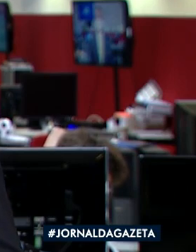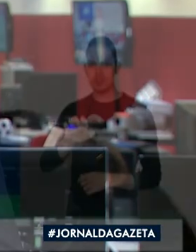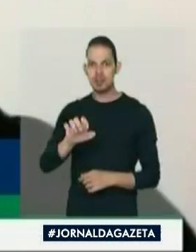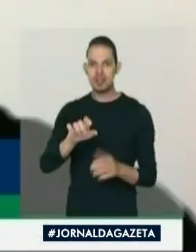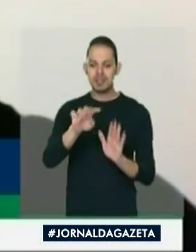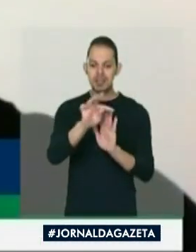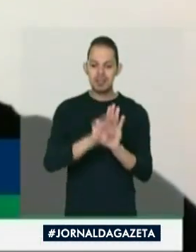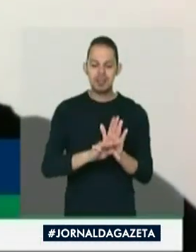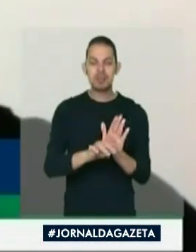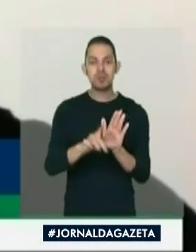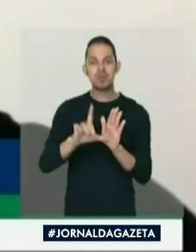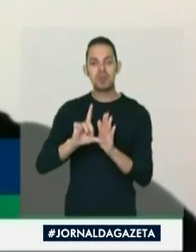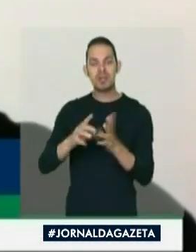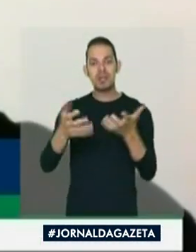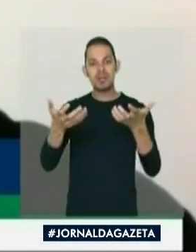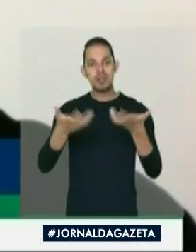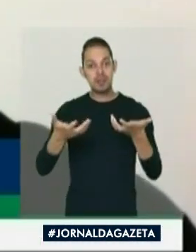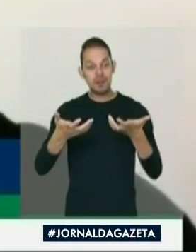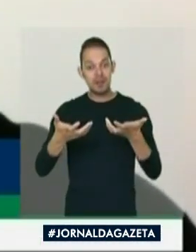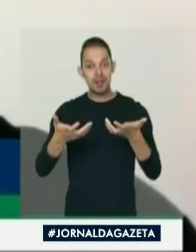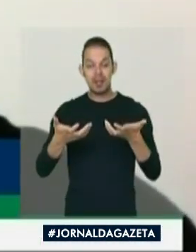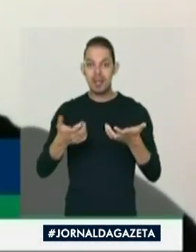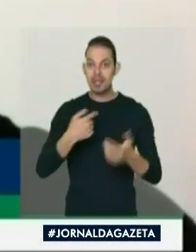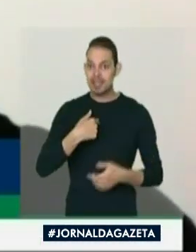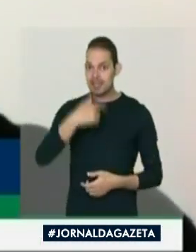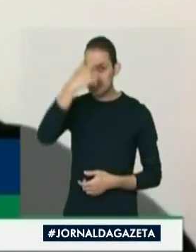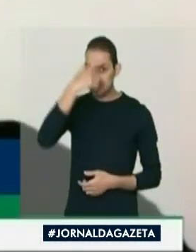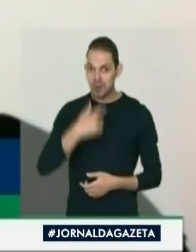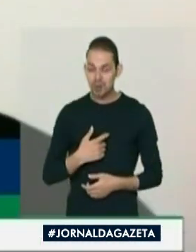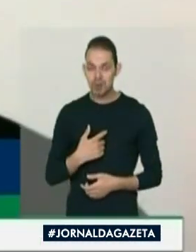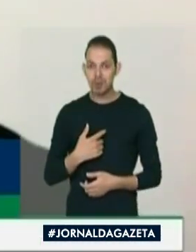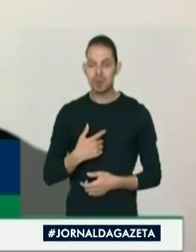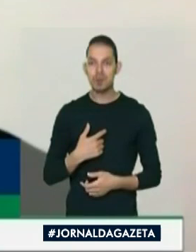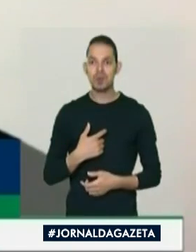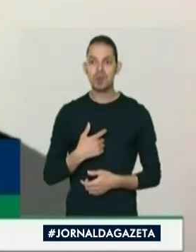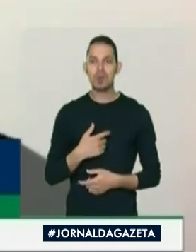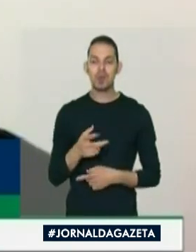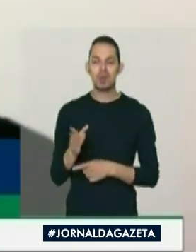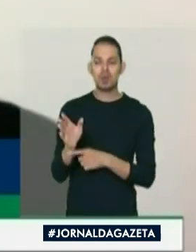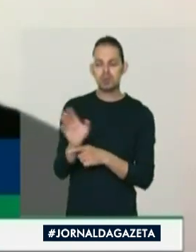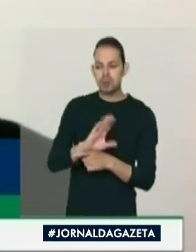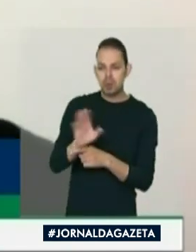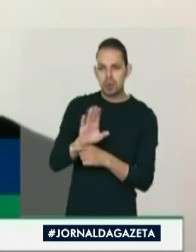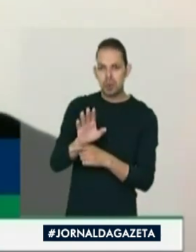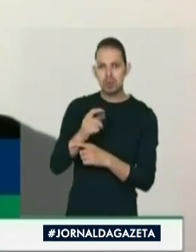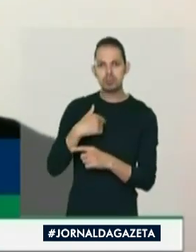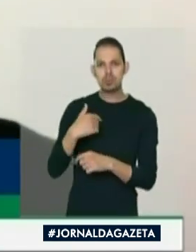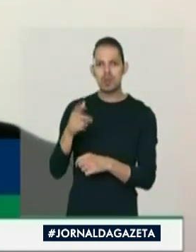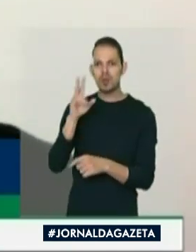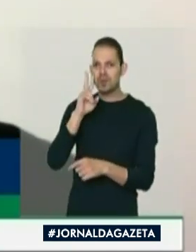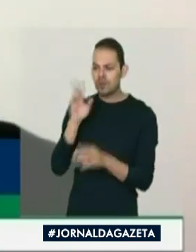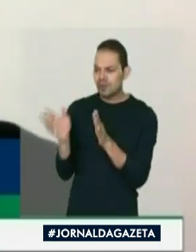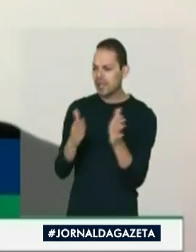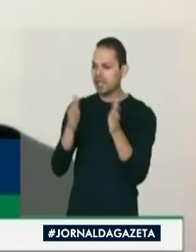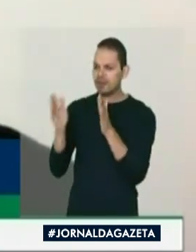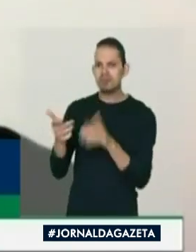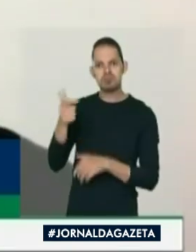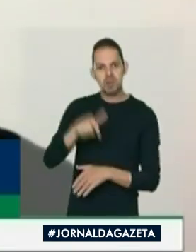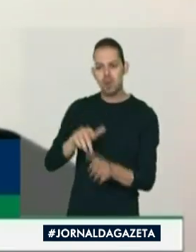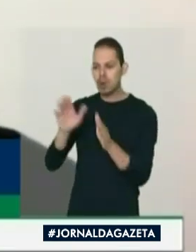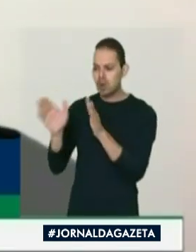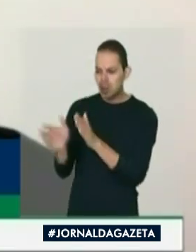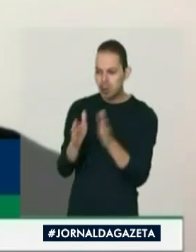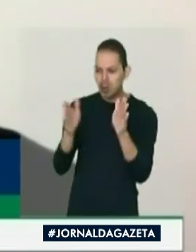Eu gostaria de ressaltar que em momento algum, e assisti ao meu vídeo várias vezes, eu não consegui